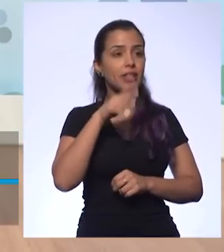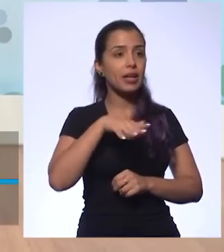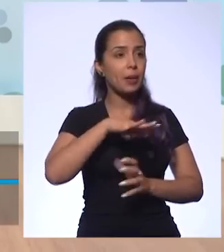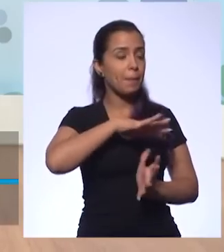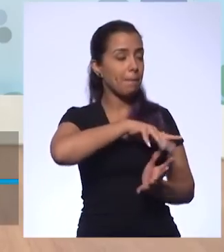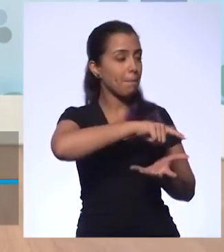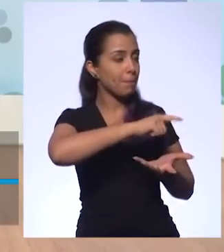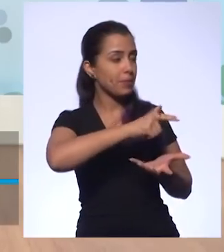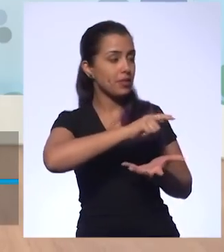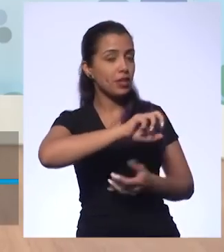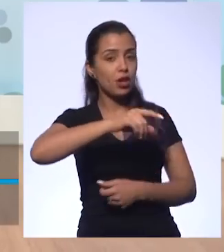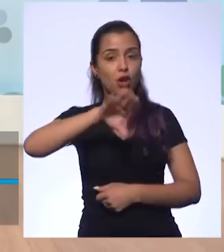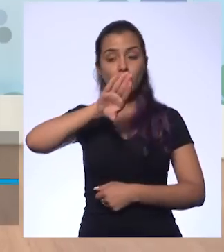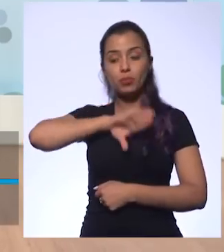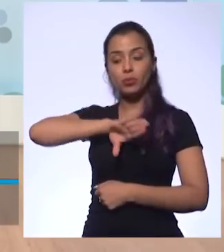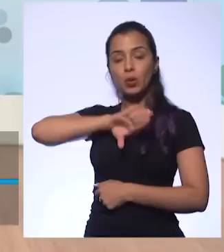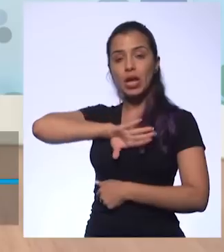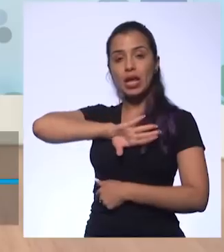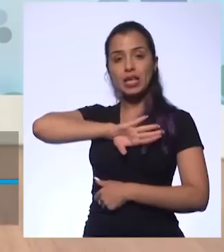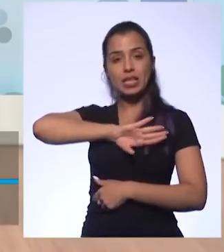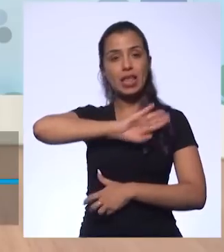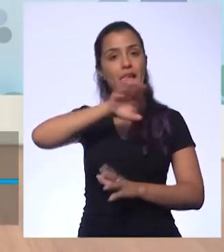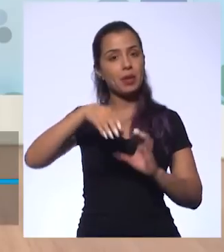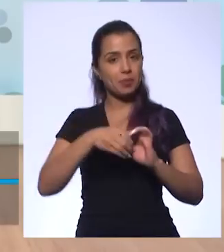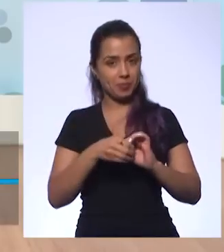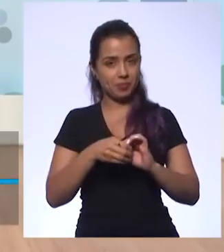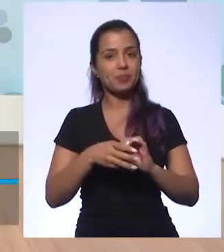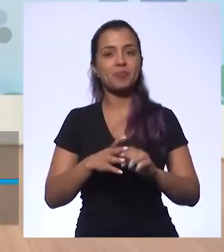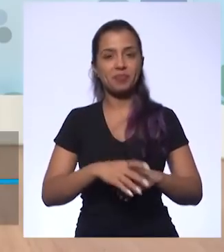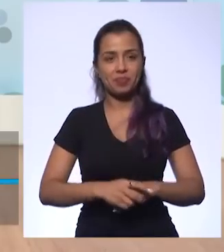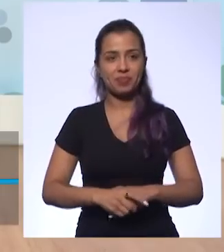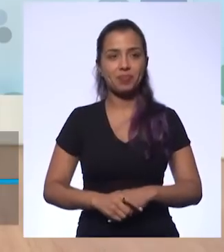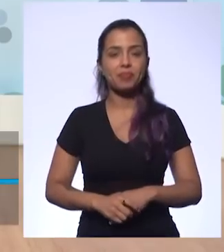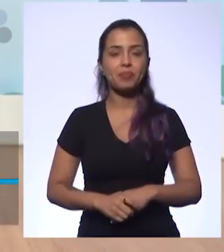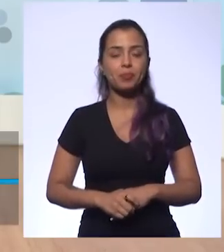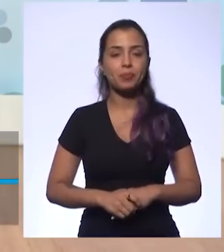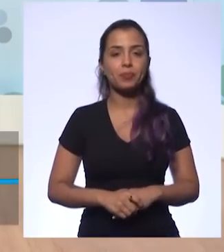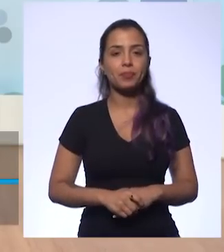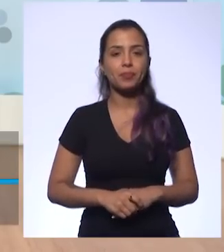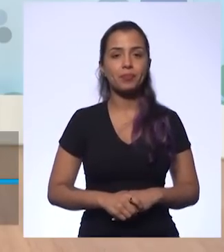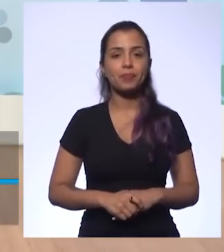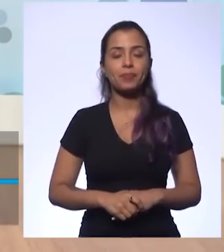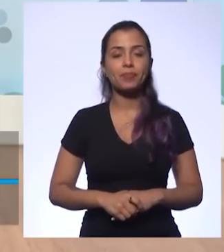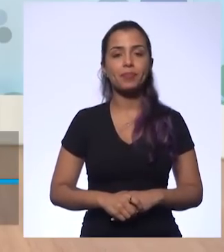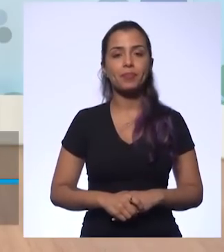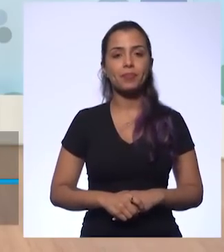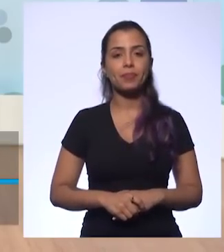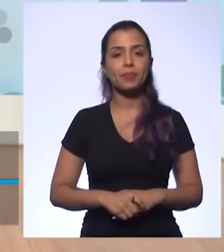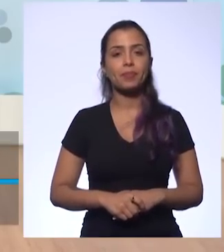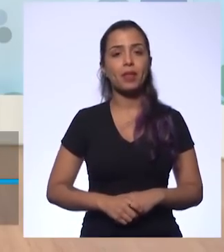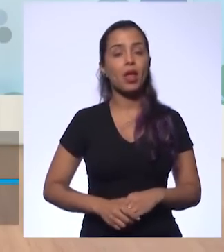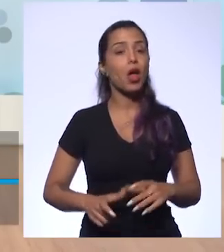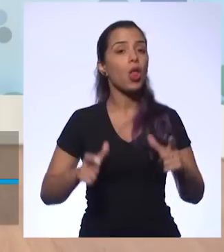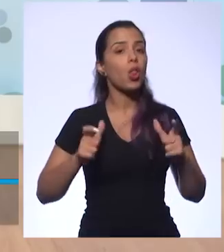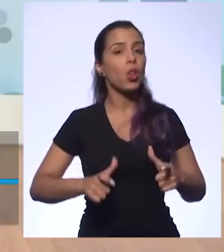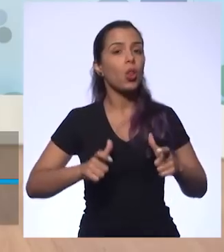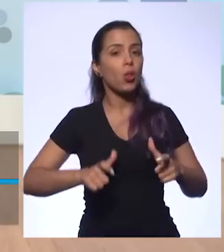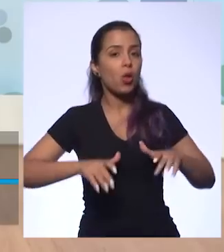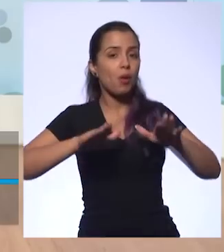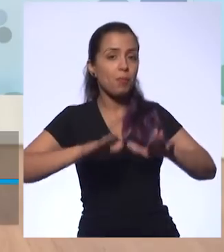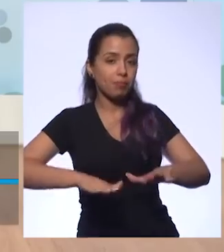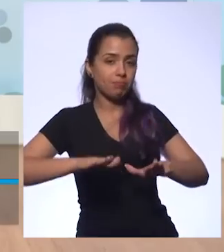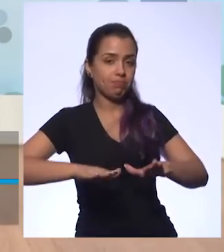Aí responderam, é portografia. É portografia. Pronto, tá respondido. Lugar habitado, disse o